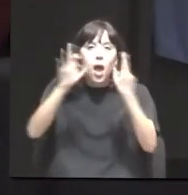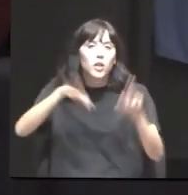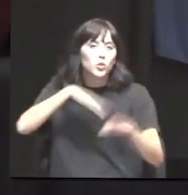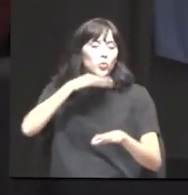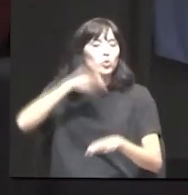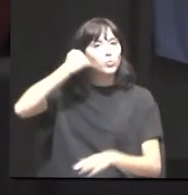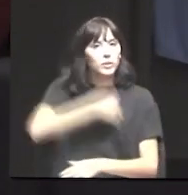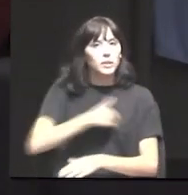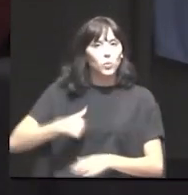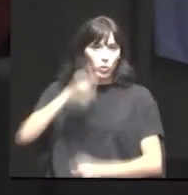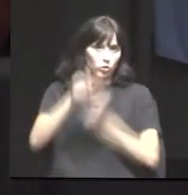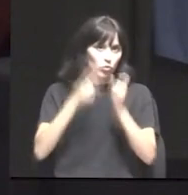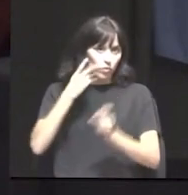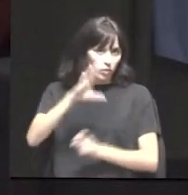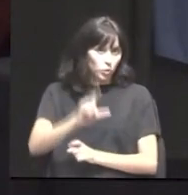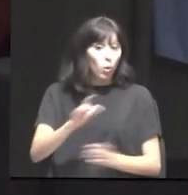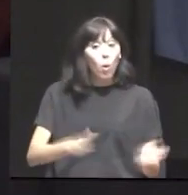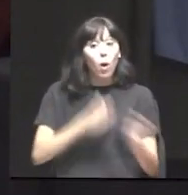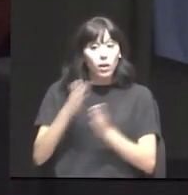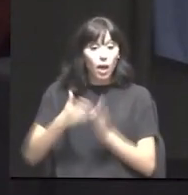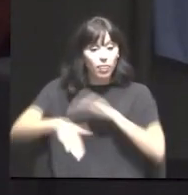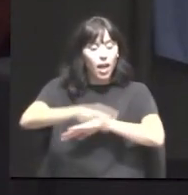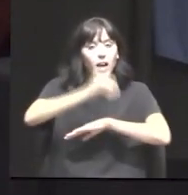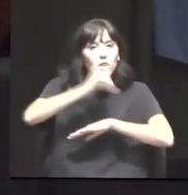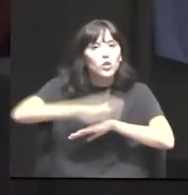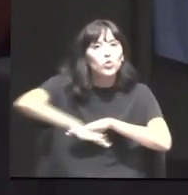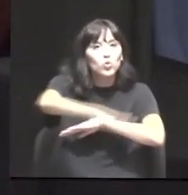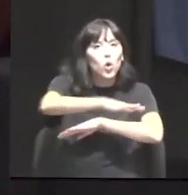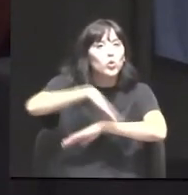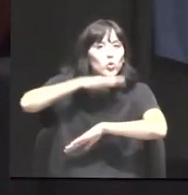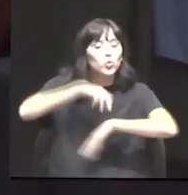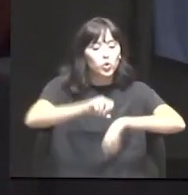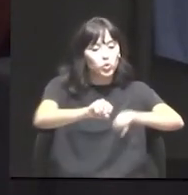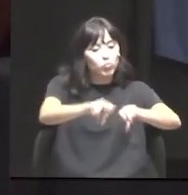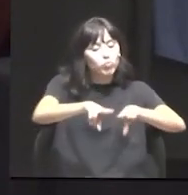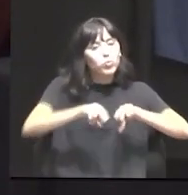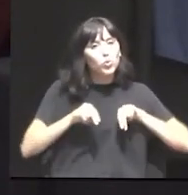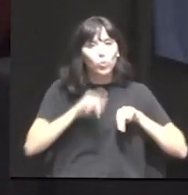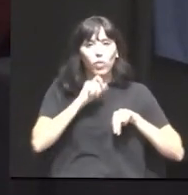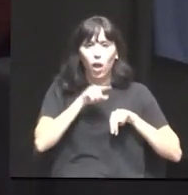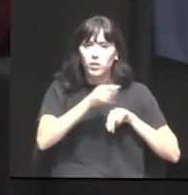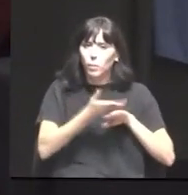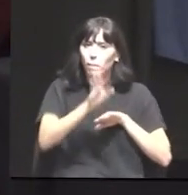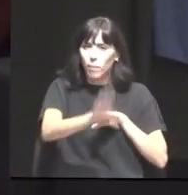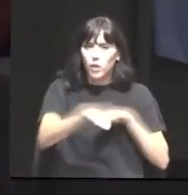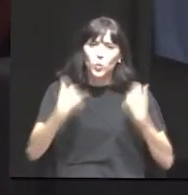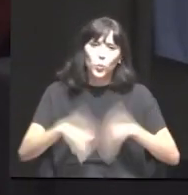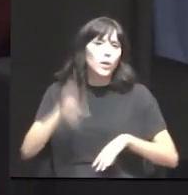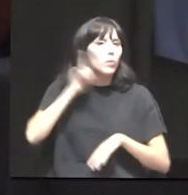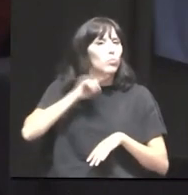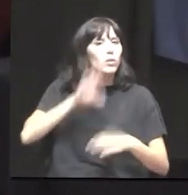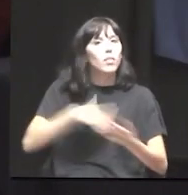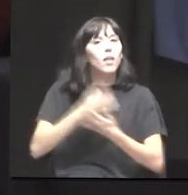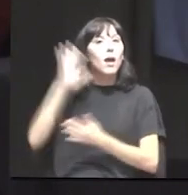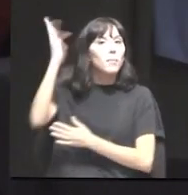dos lisboetas, como a possibilidade de descontaminar os solos do atual aeroporto é um passo muito importante para o ambiente e a